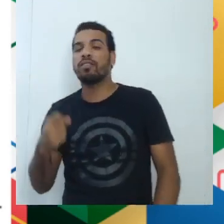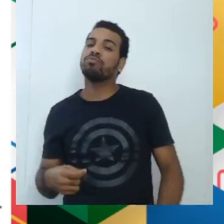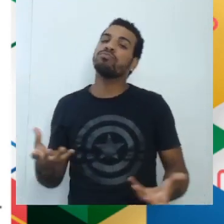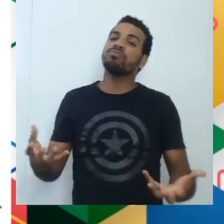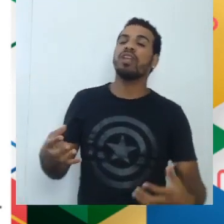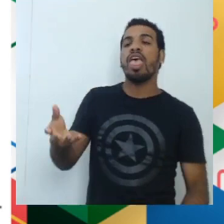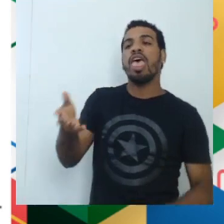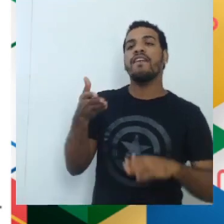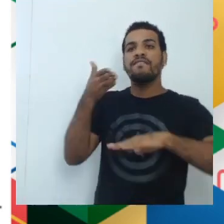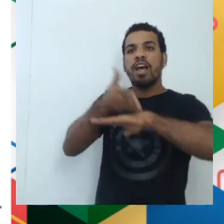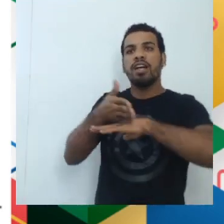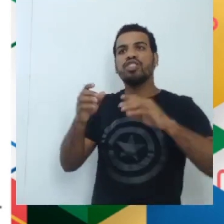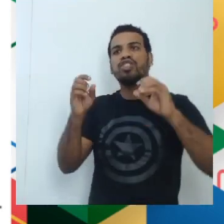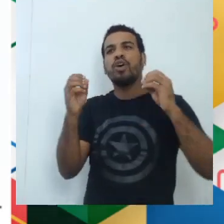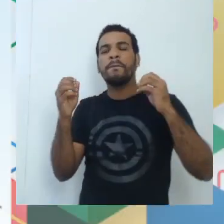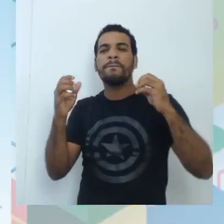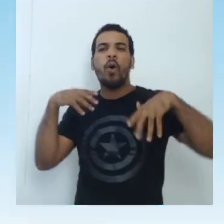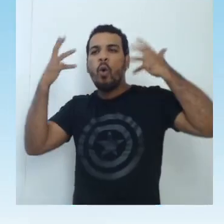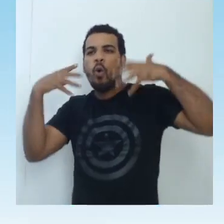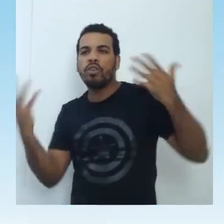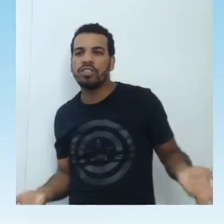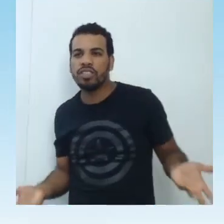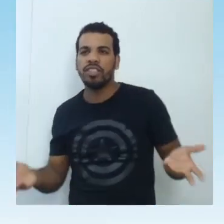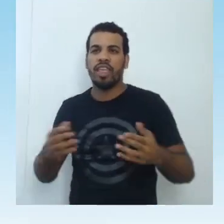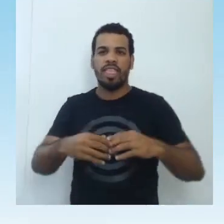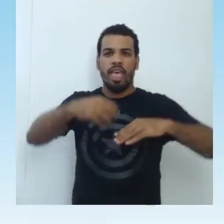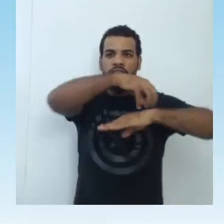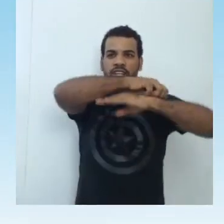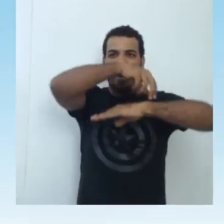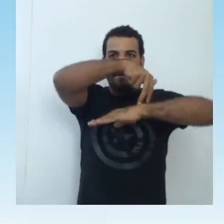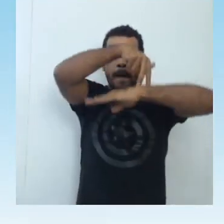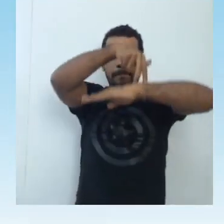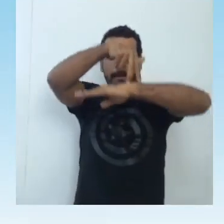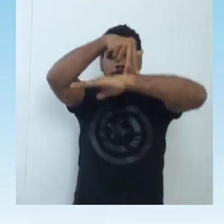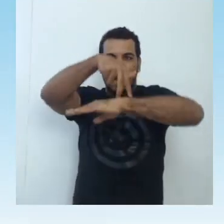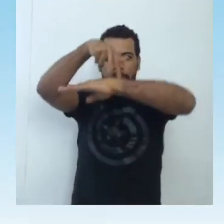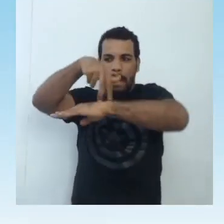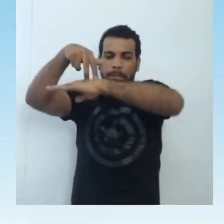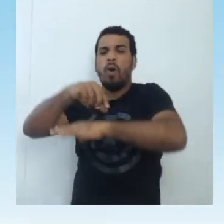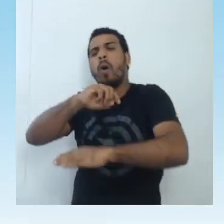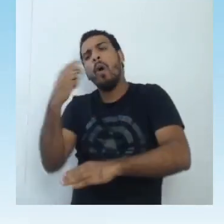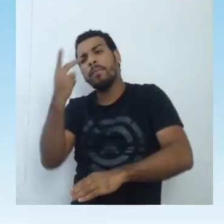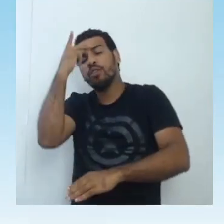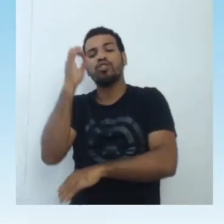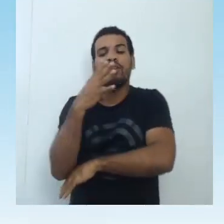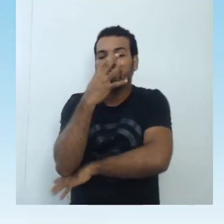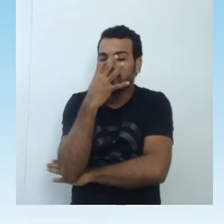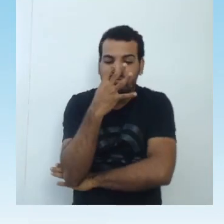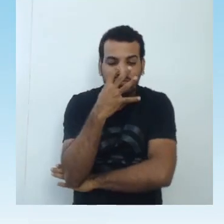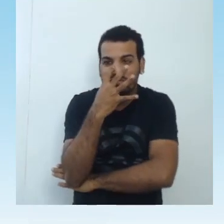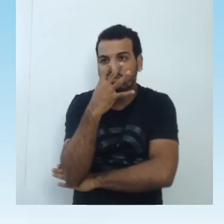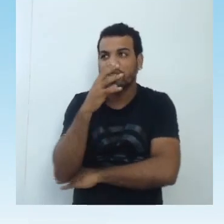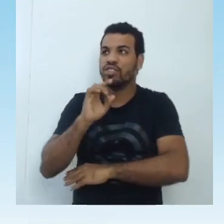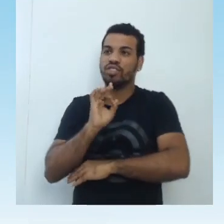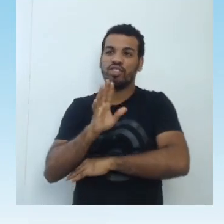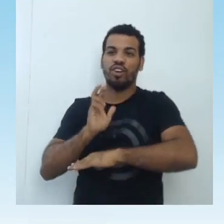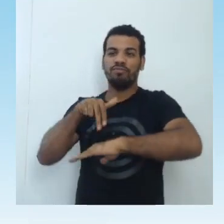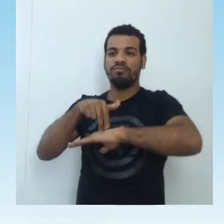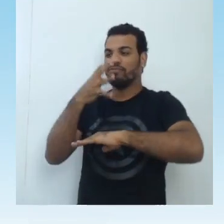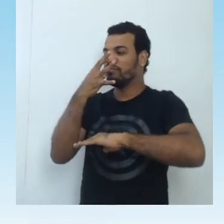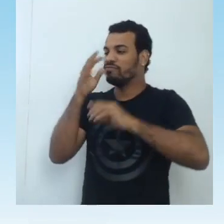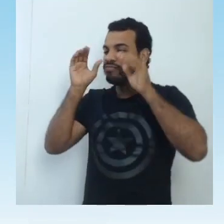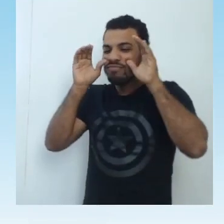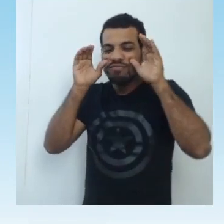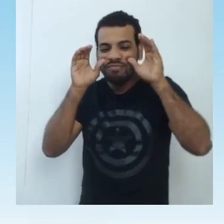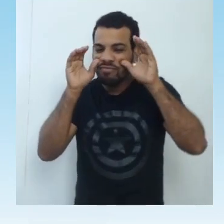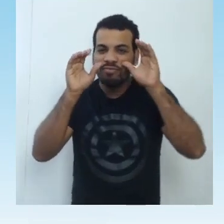música, para curtir os shows, para curtir os trios elétricos, tem pessoas que ficam só observando. Vão ali para os camarotes só para olhar, para ficar de